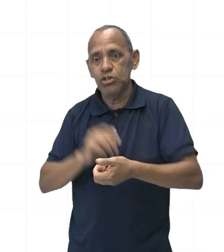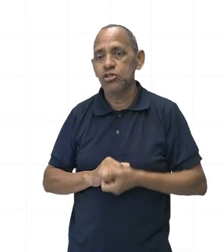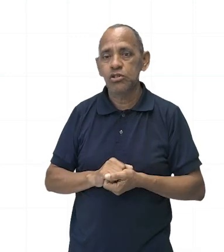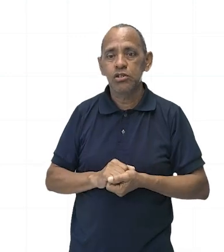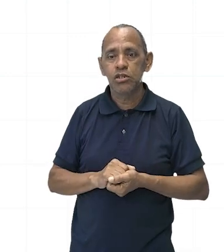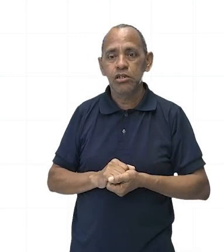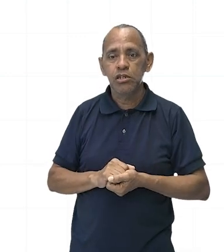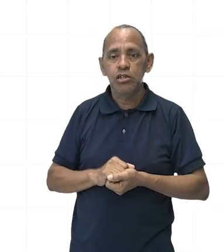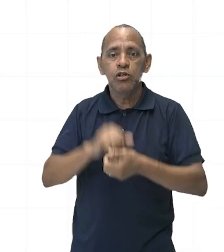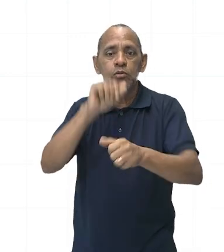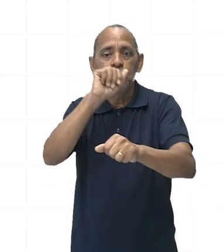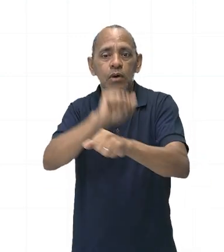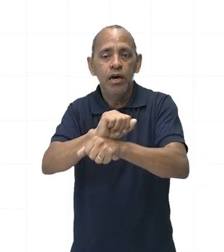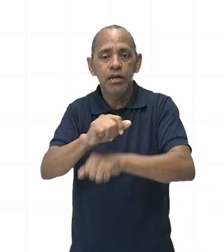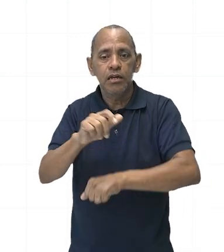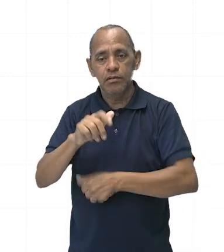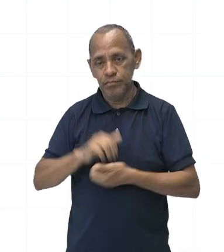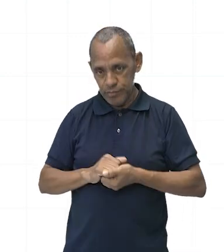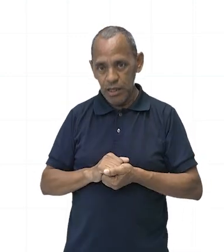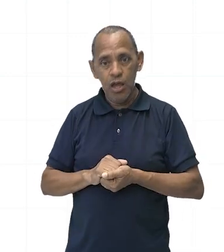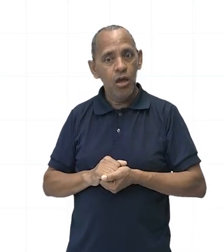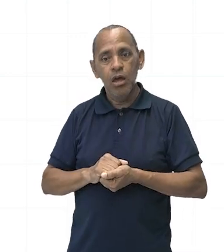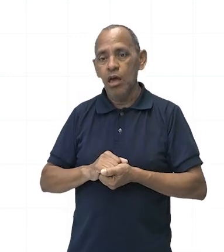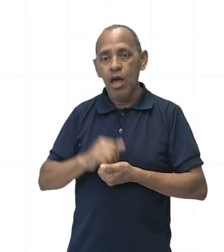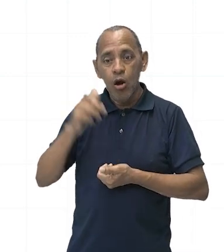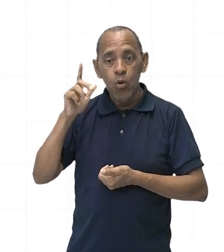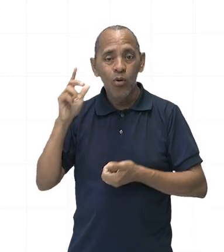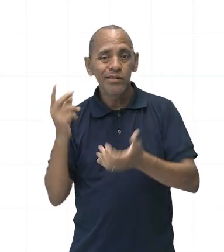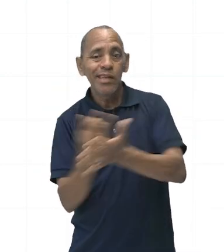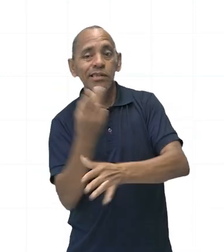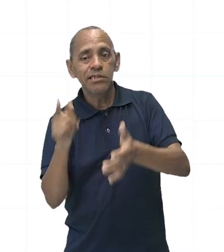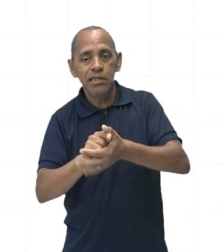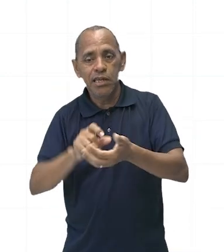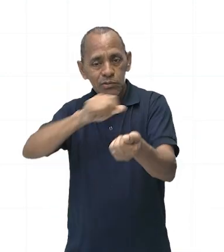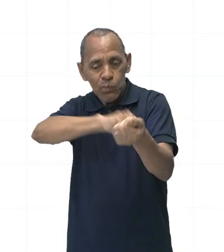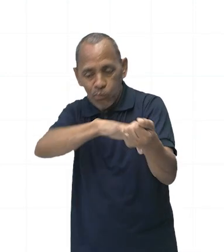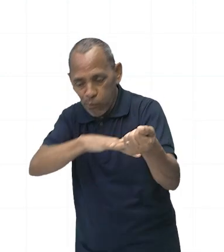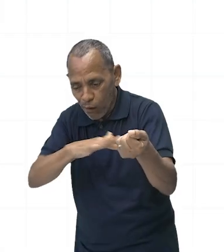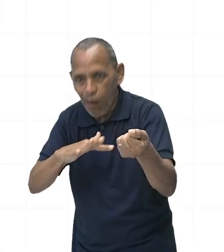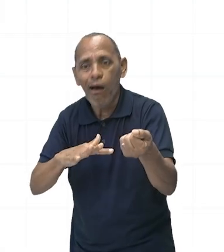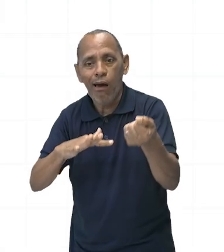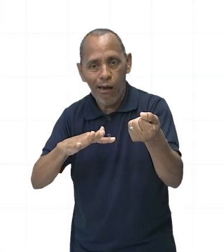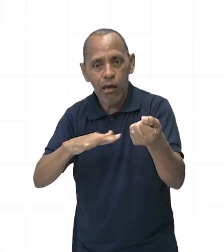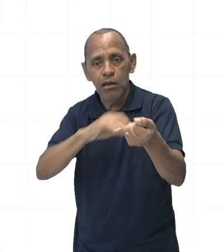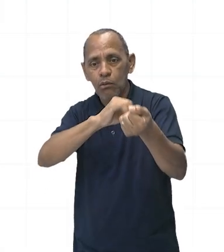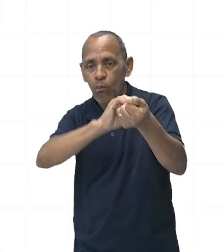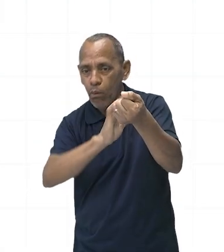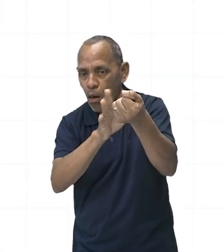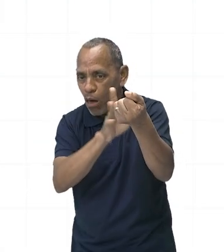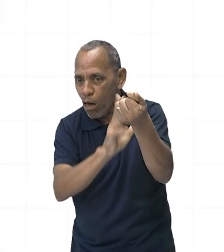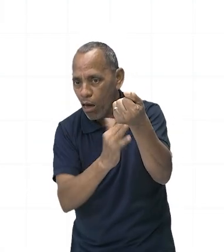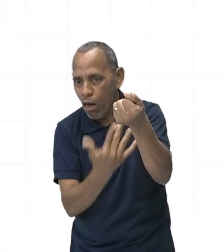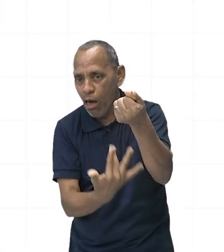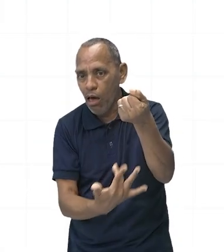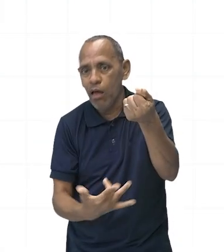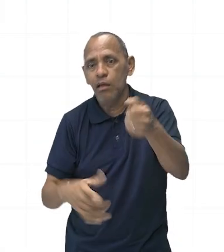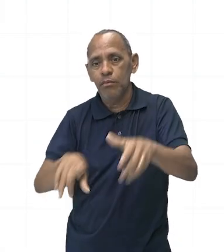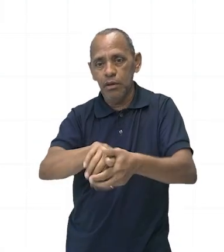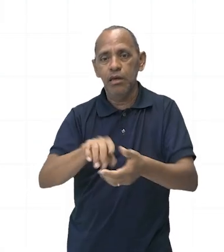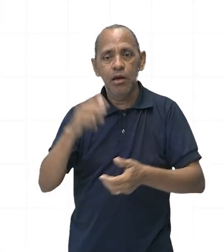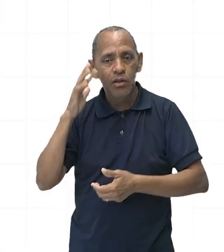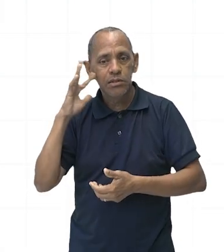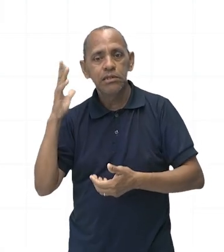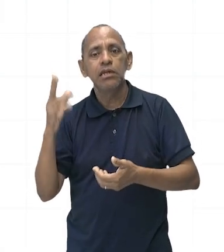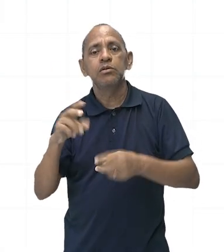coagula adequadamente, o que causa sangramentos excessivos e prolongados, internos bem como externos, que podem